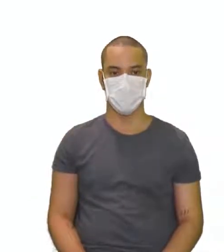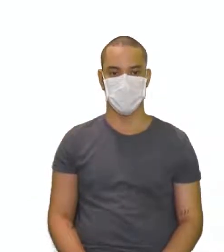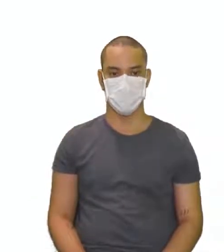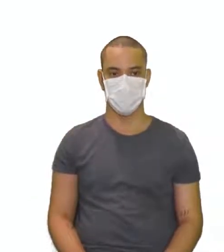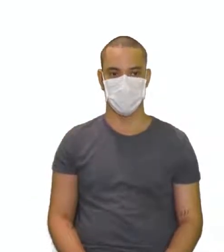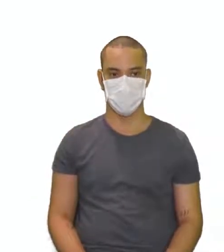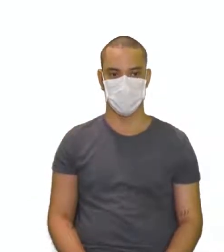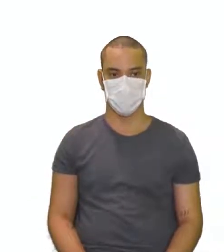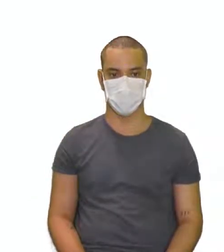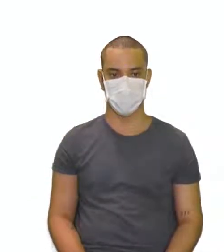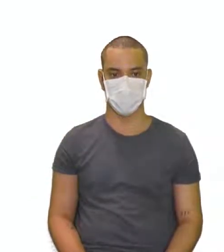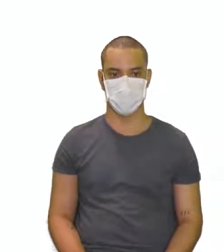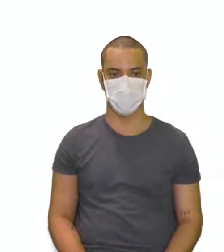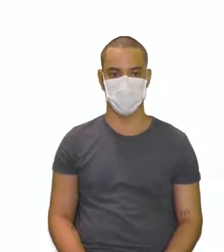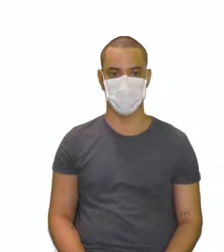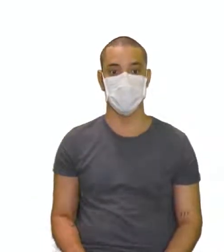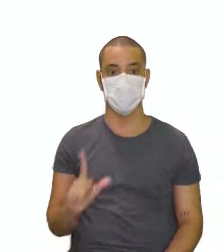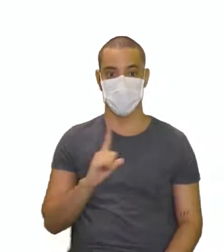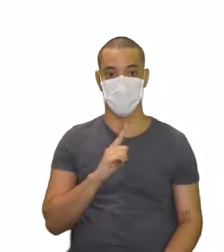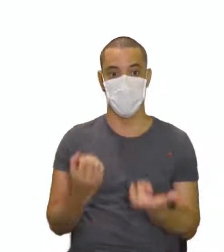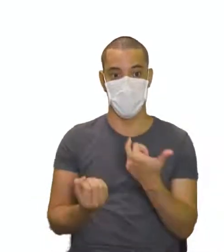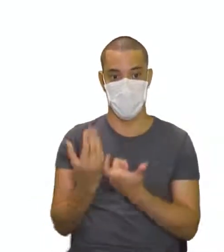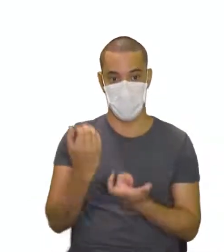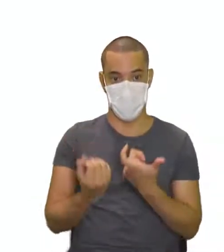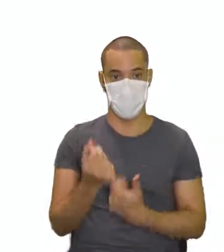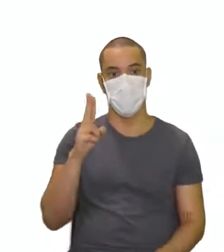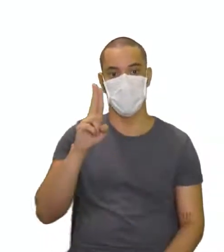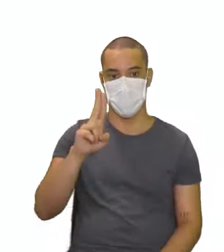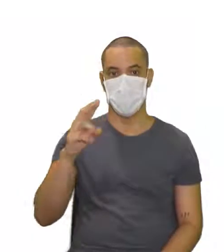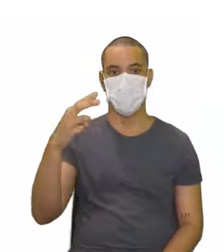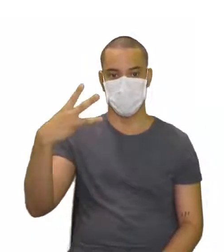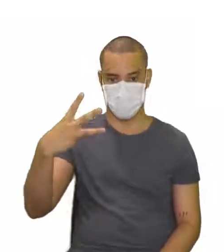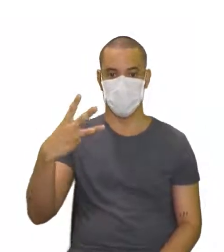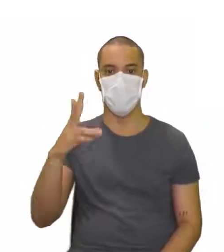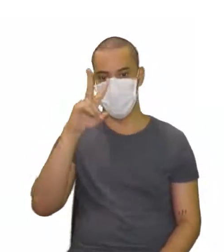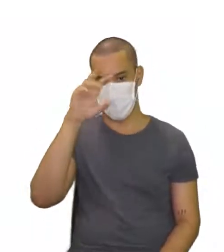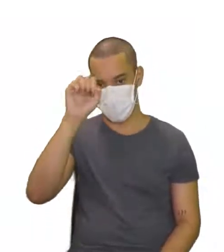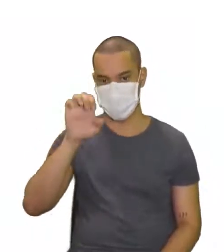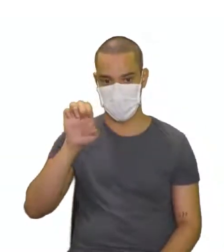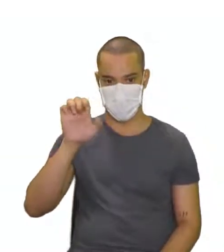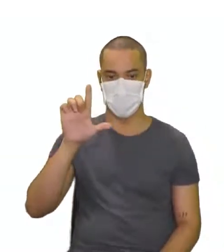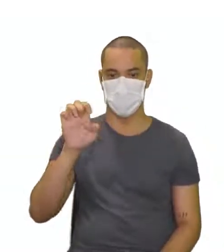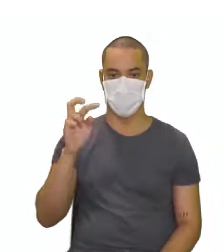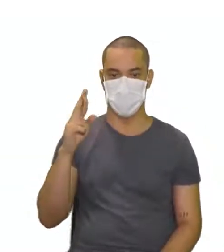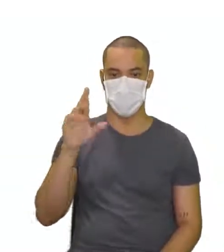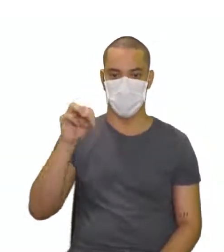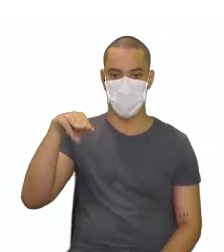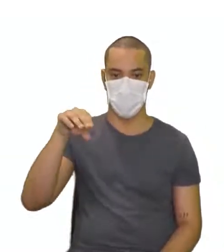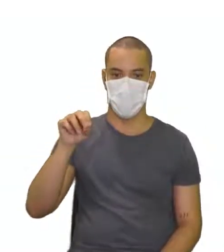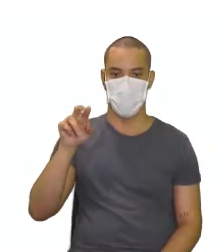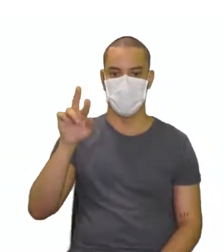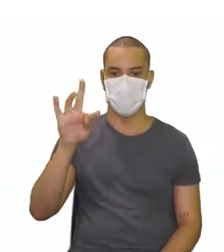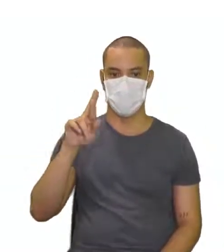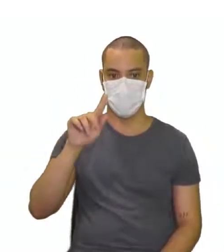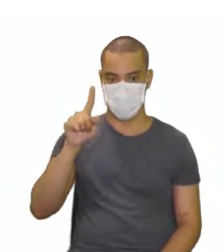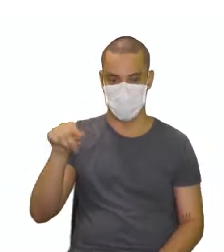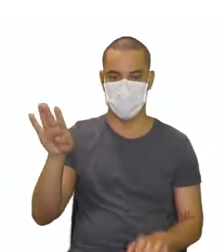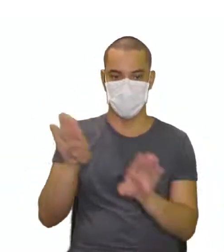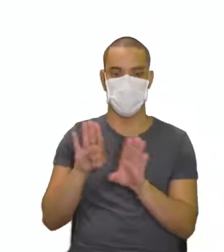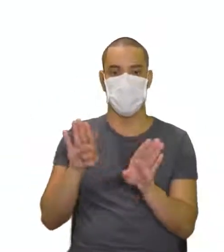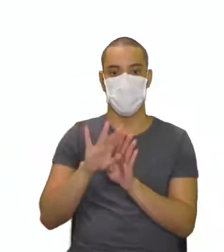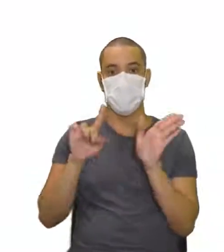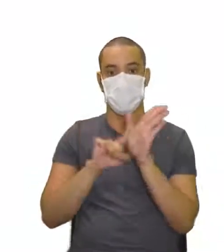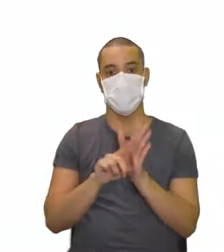a tensão, tem o surgimento nesse gerador aí de uma força eletromotriz, ok? E ali nós temos, olha só,